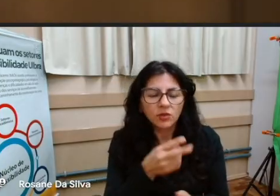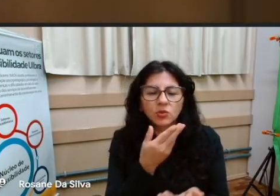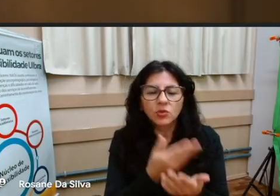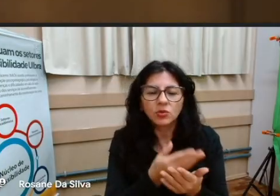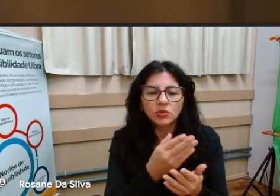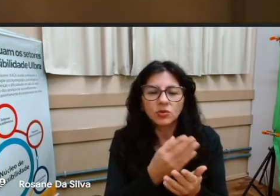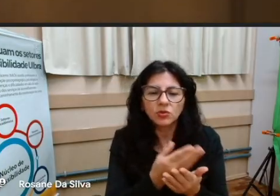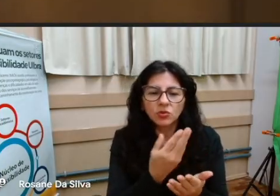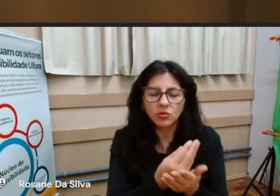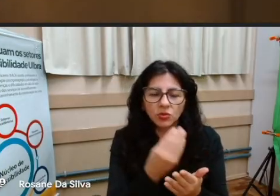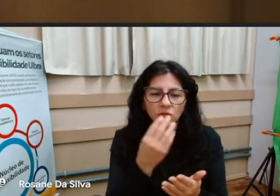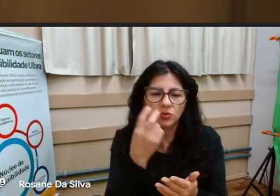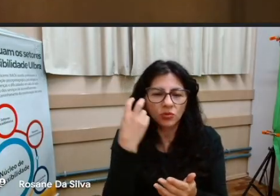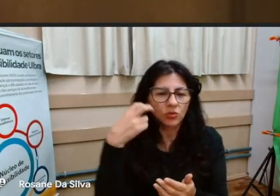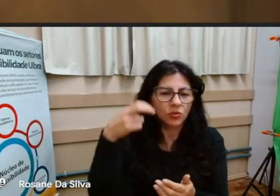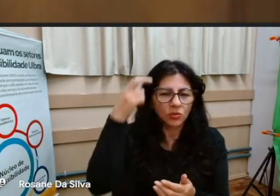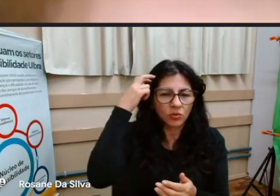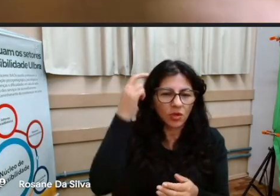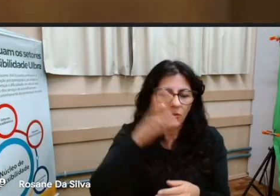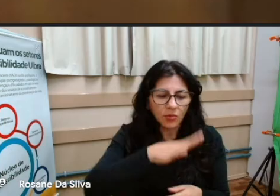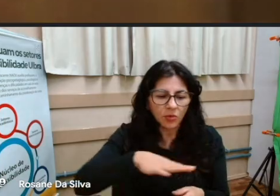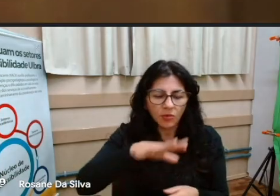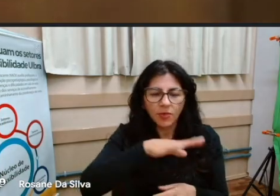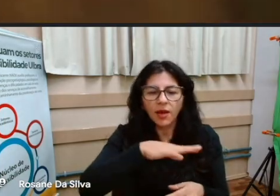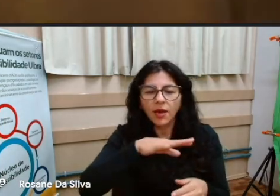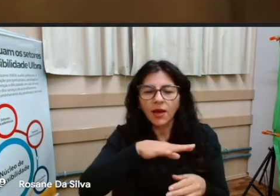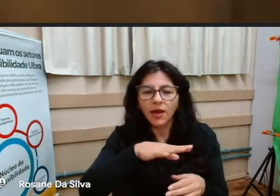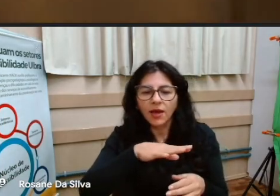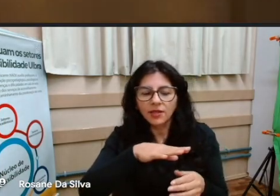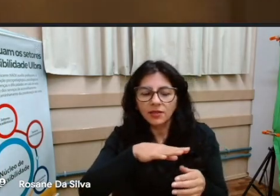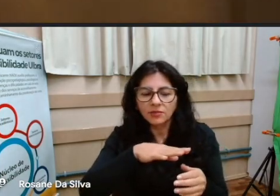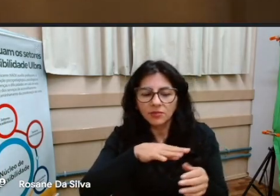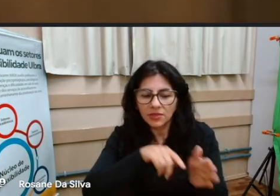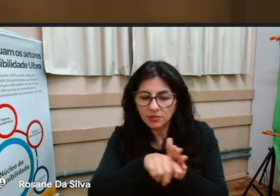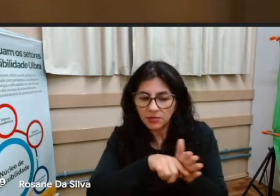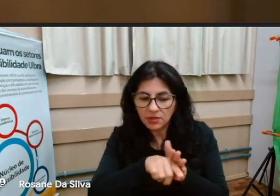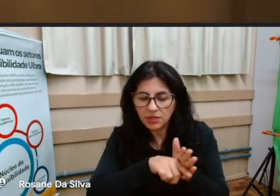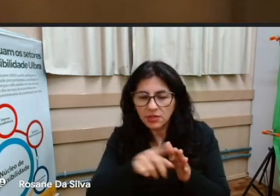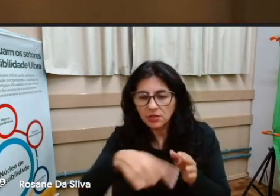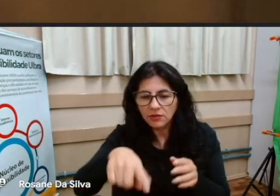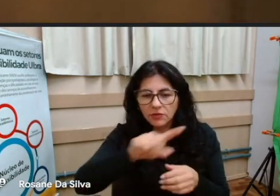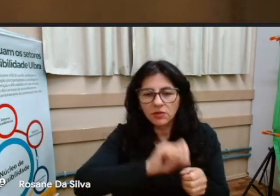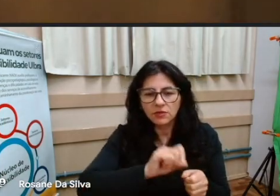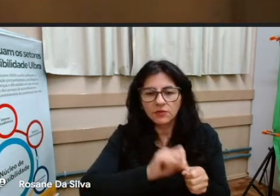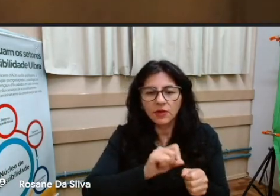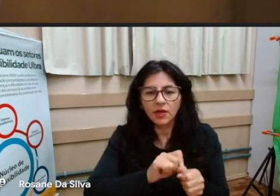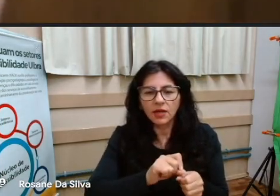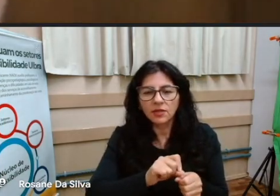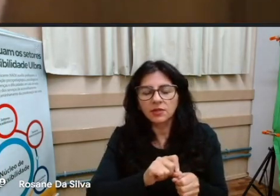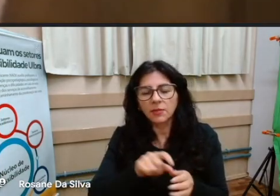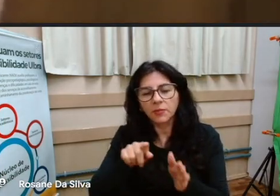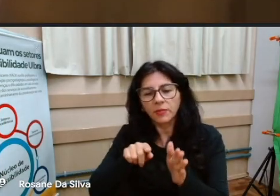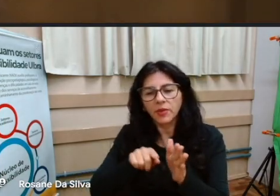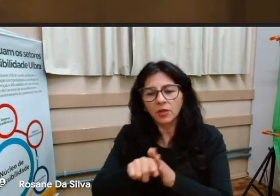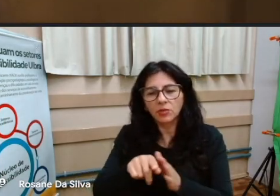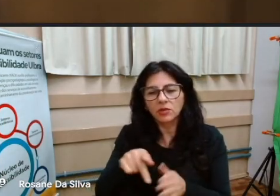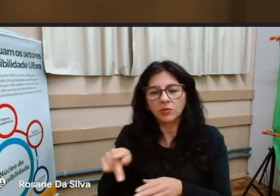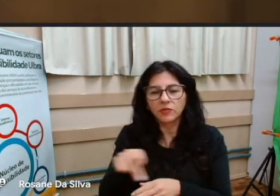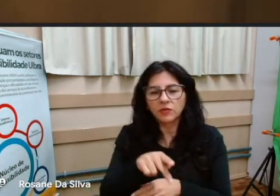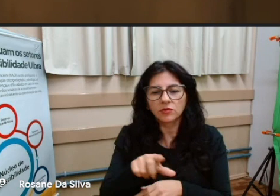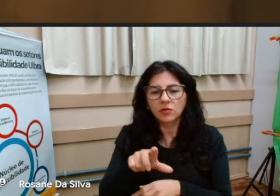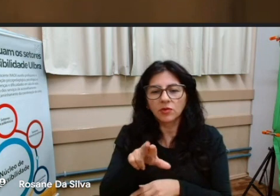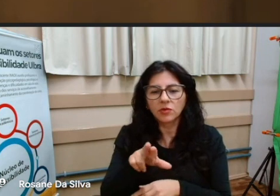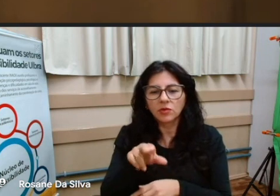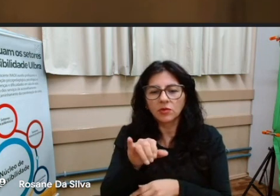estudos culturais como um campo fecundo para as pesquisas que vocês vêm fazendo né então tanto aí pro professor Luiz